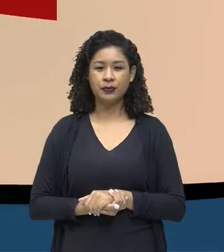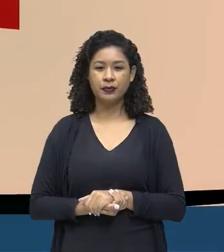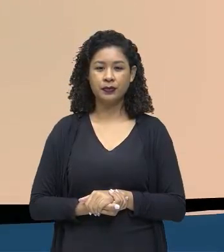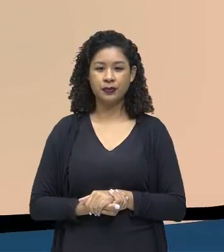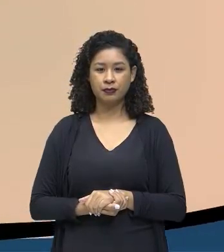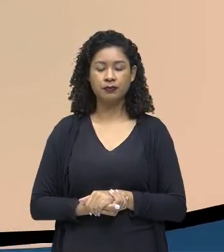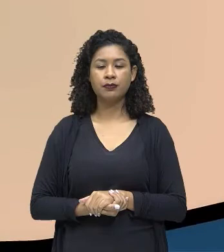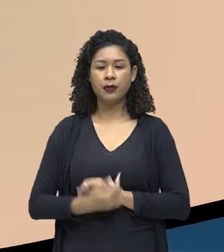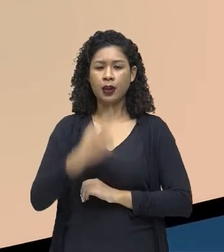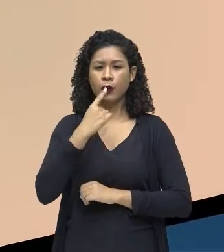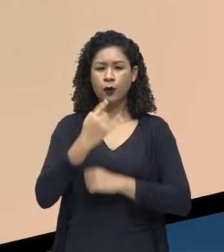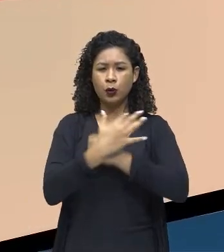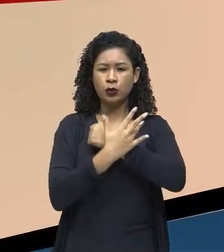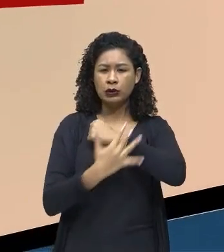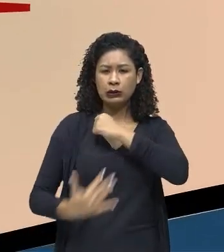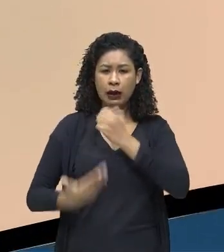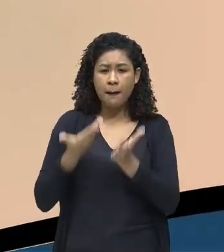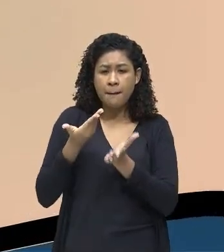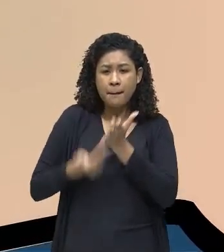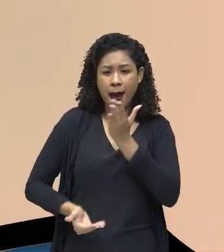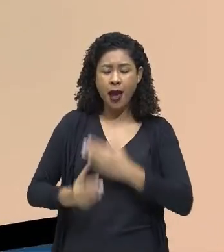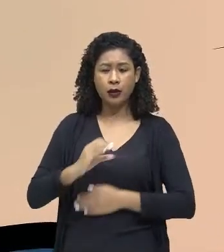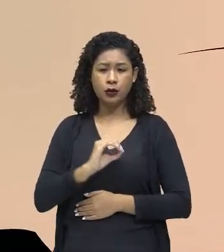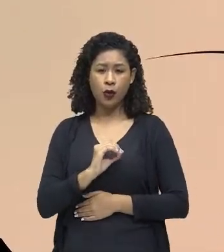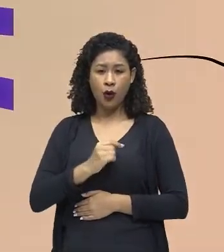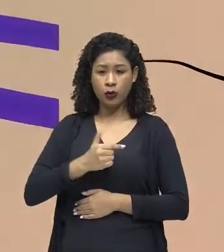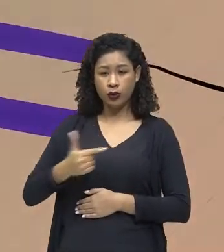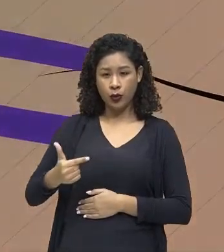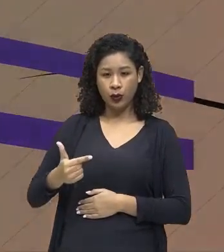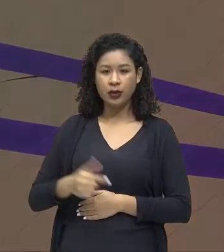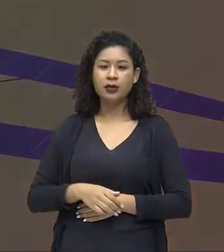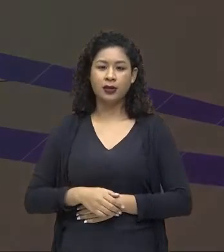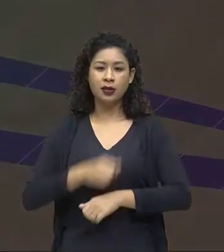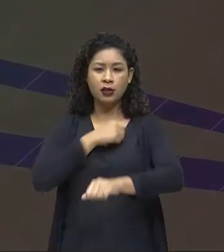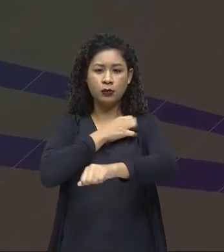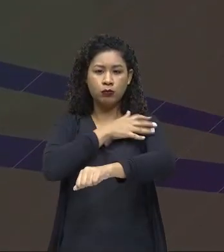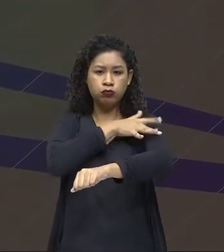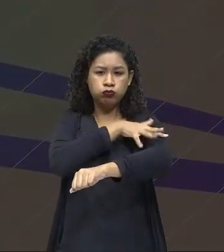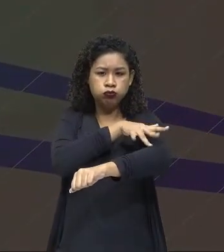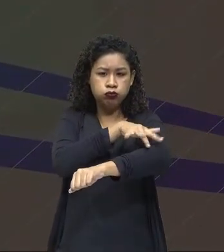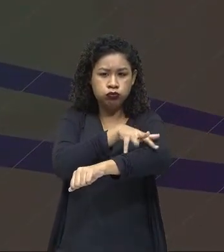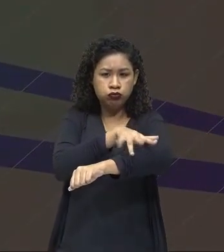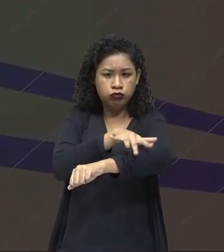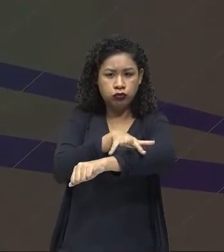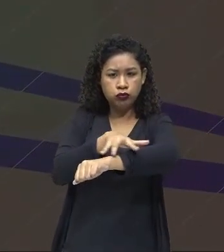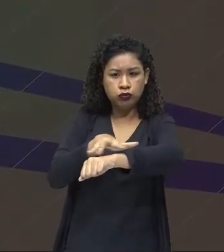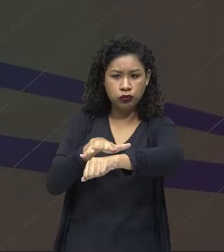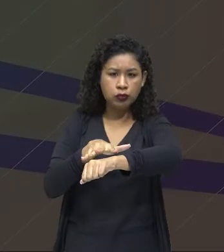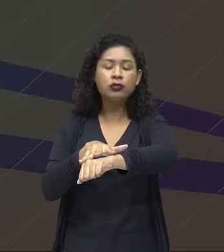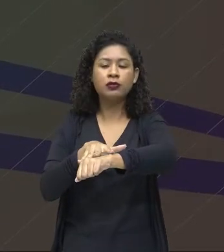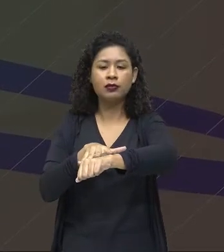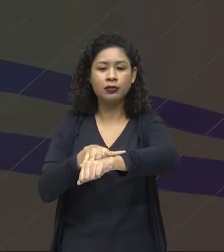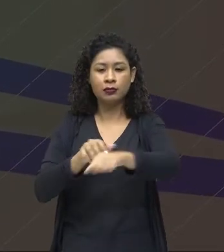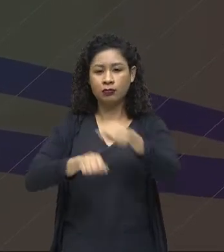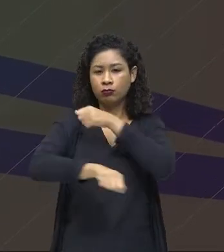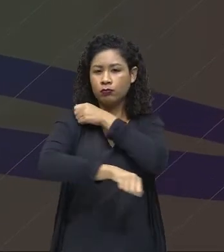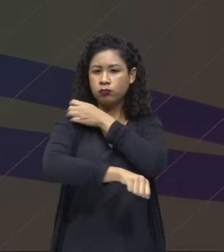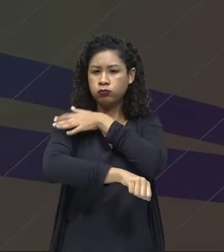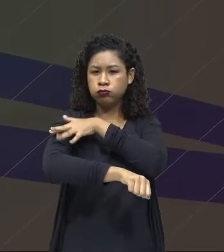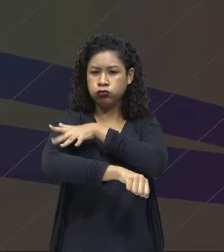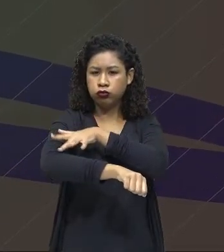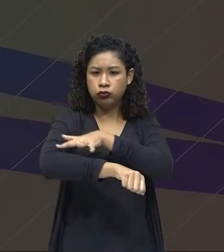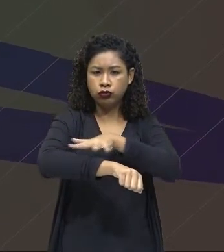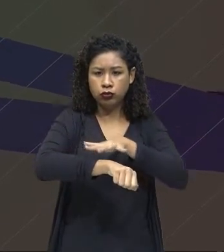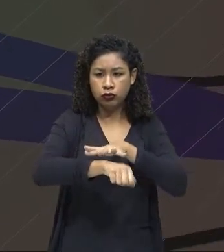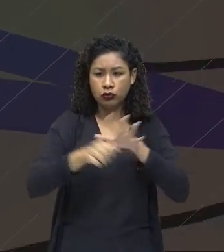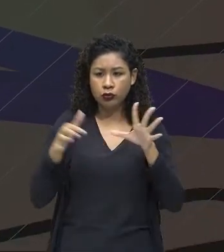O sangue perde oxigênio e os capilares sanguíneos misturam-se, formando vasos sanguíneos mais